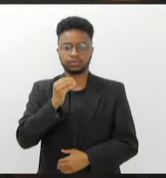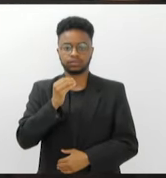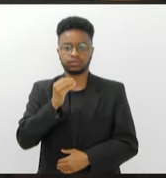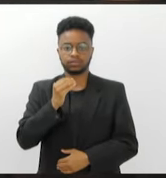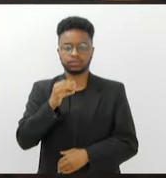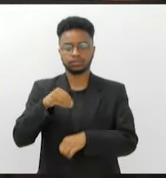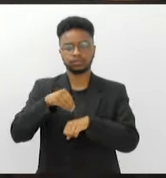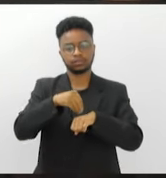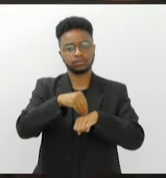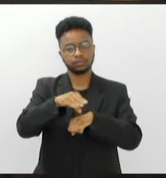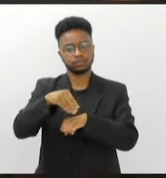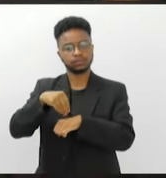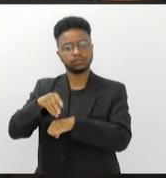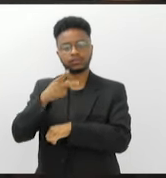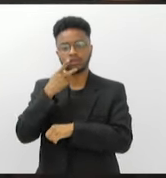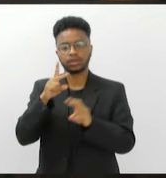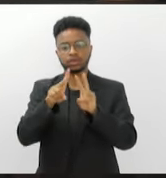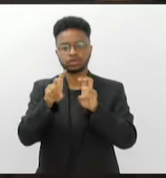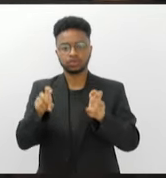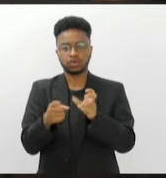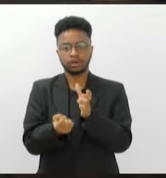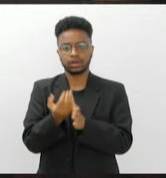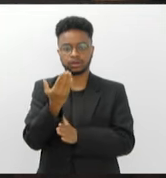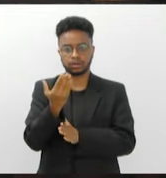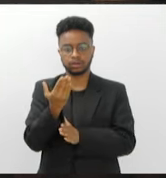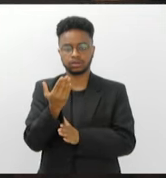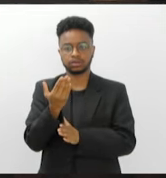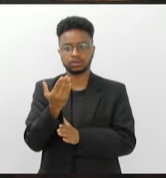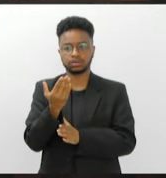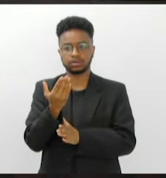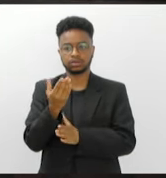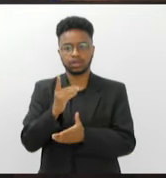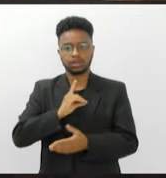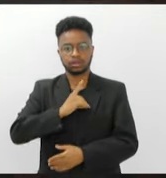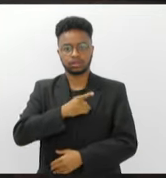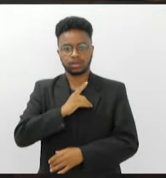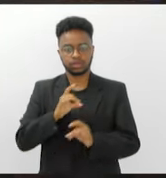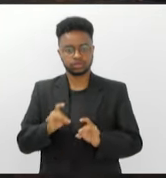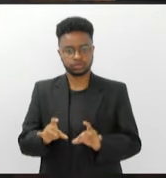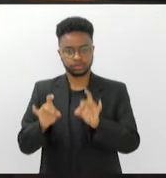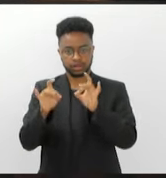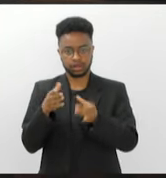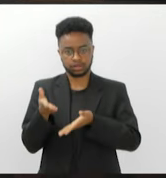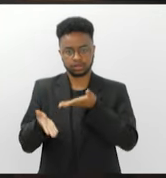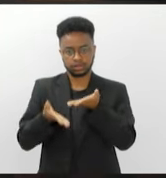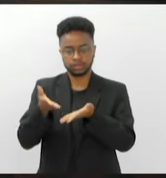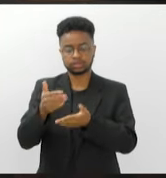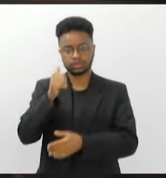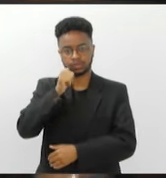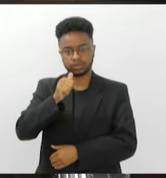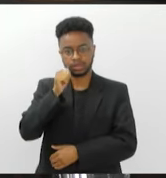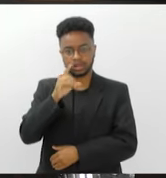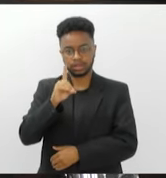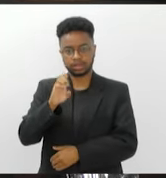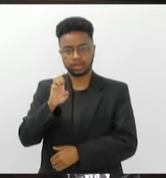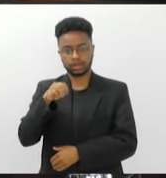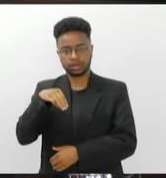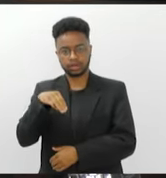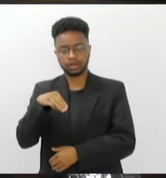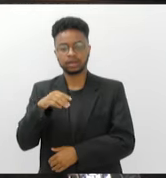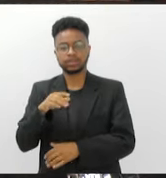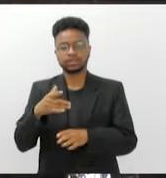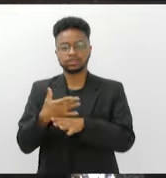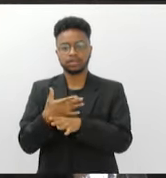o envio de mensagem dispondo sobre a criação de uma delegacia especializada de atendimento à mulher DEAM no município de